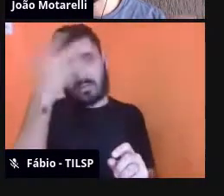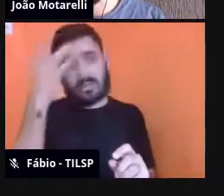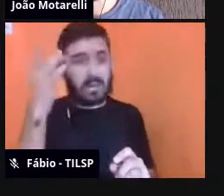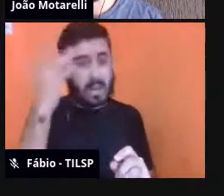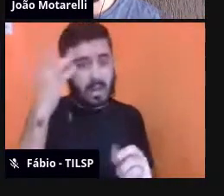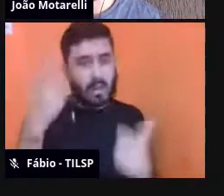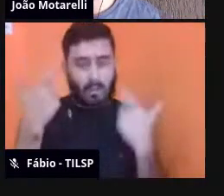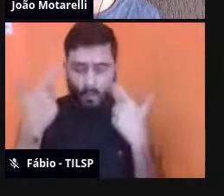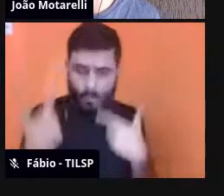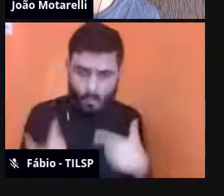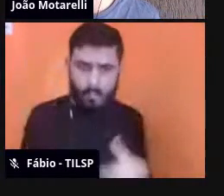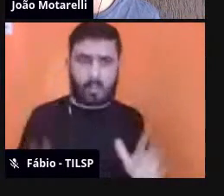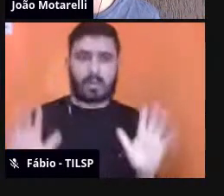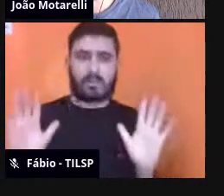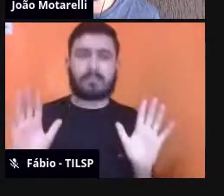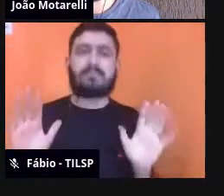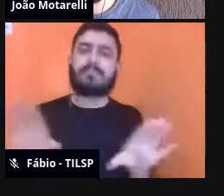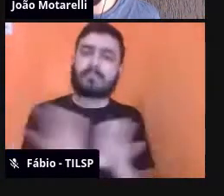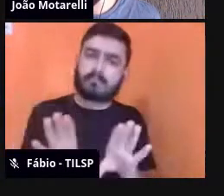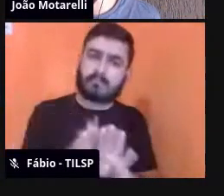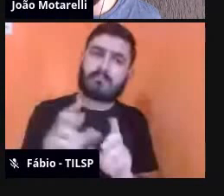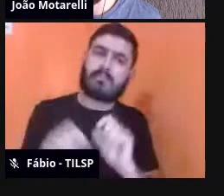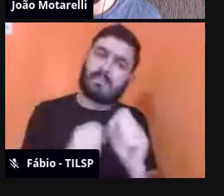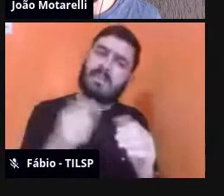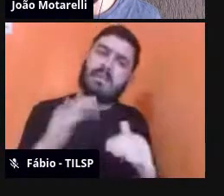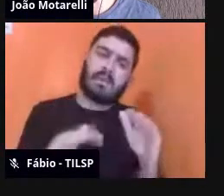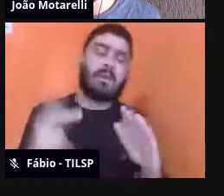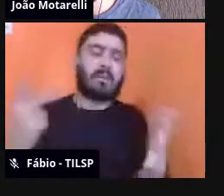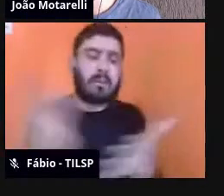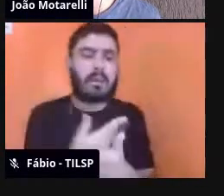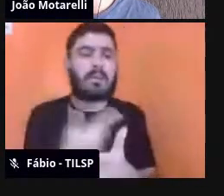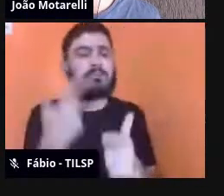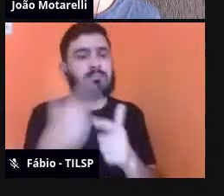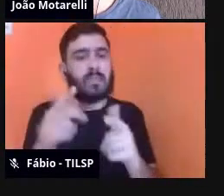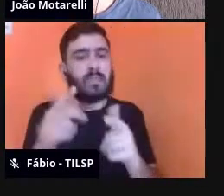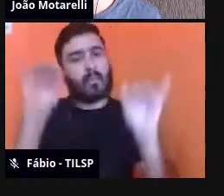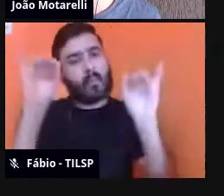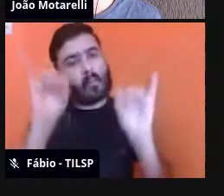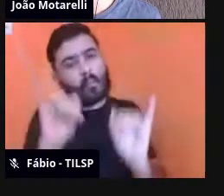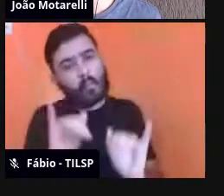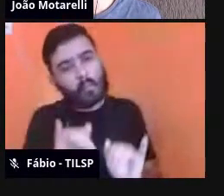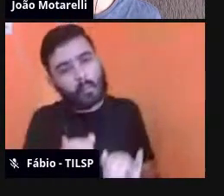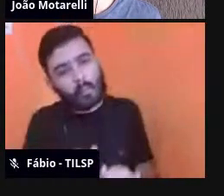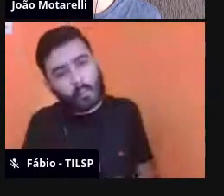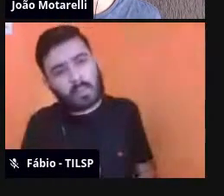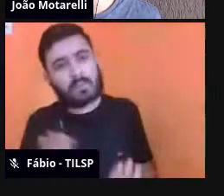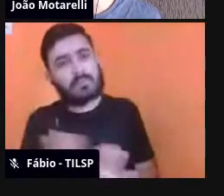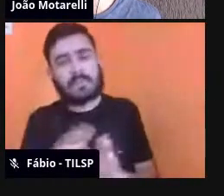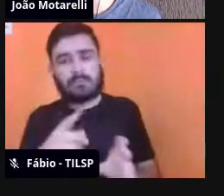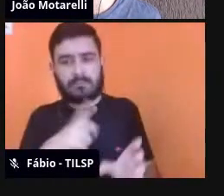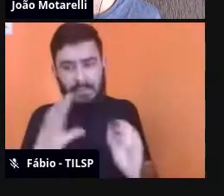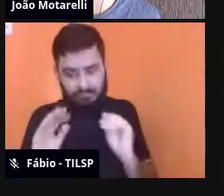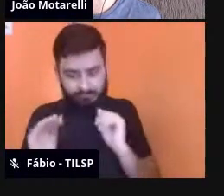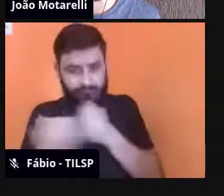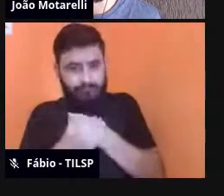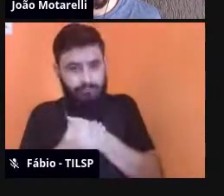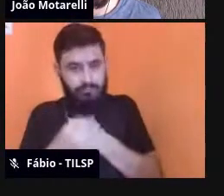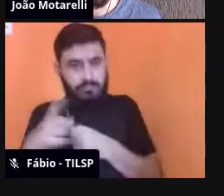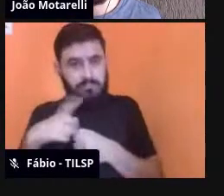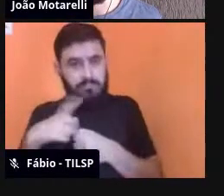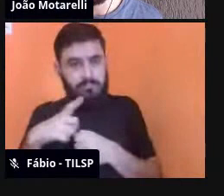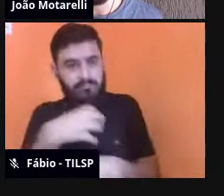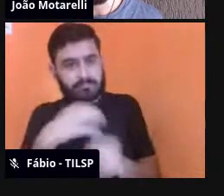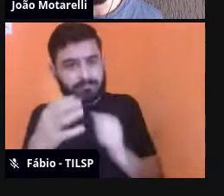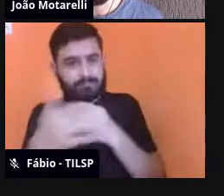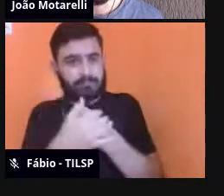escalada geralmente leva à perda de peso, mas o desejo de perda de peso está ausente, escondido ou subordinado à ideia sobre alimentação